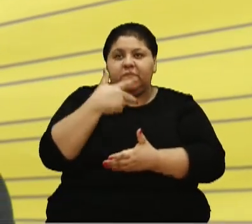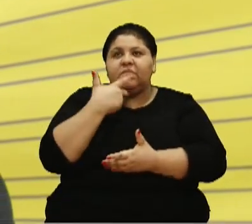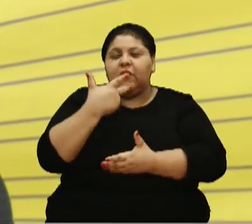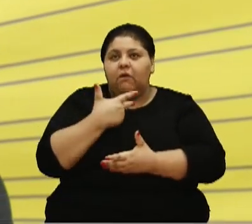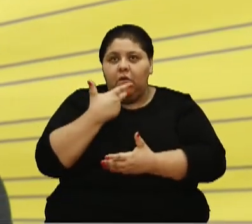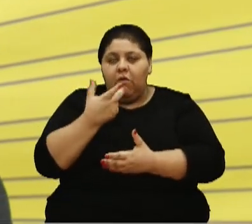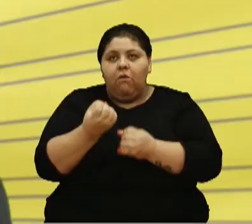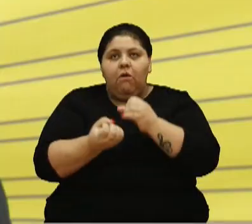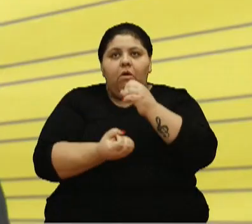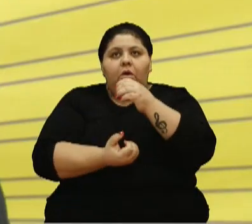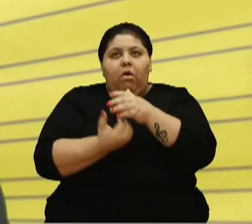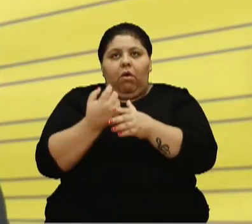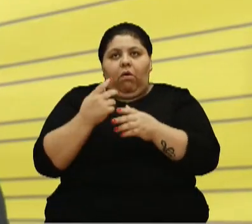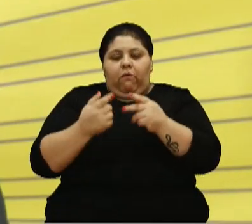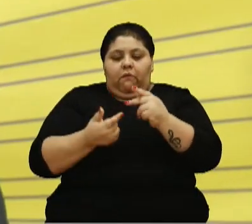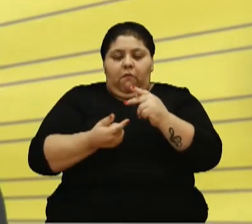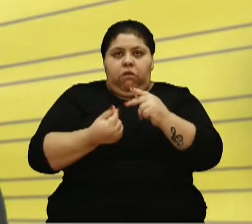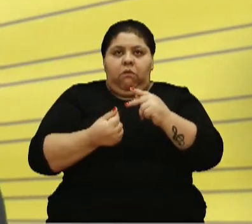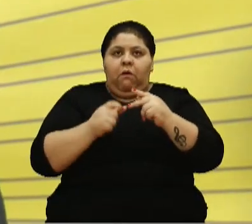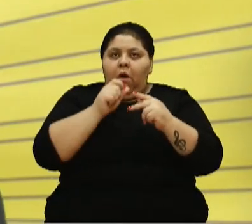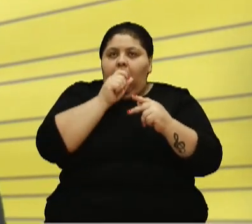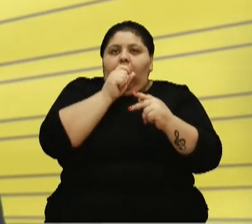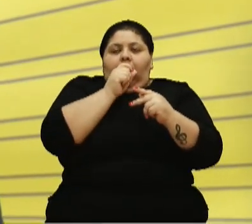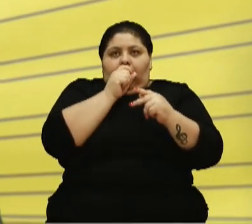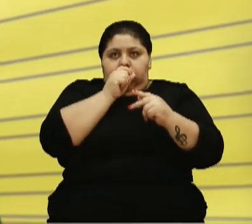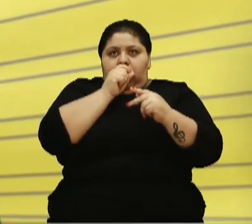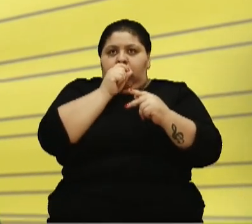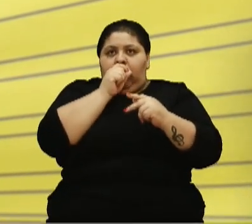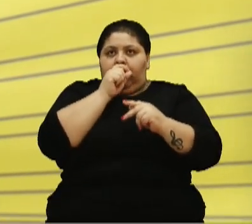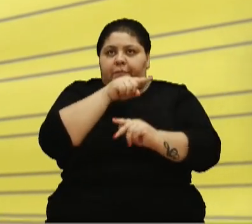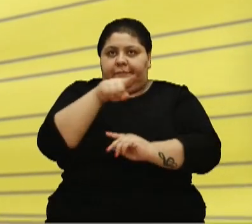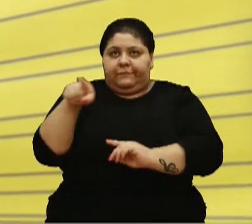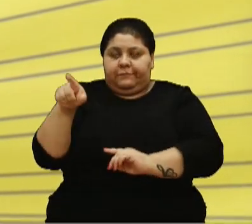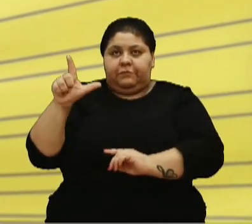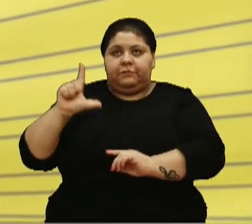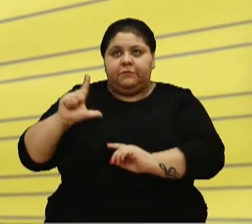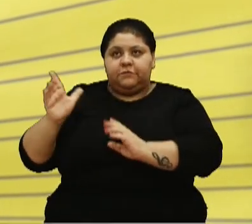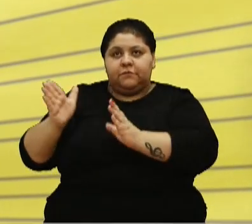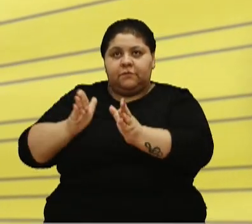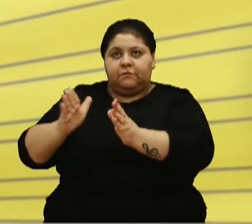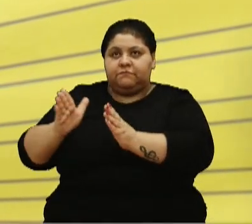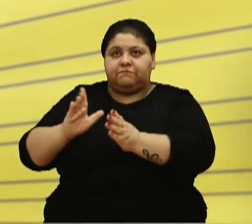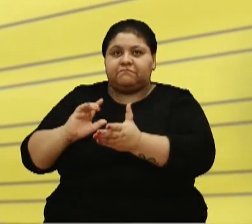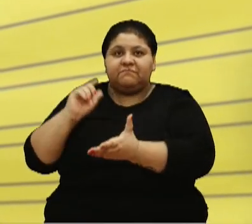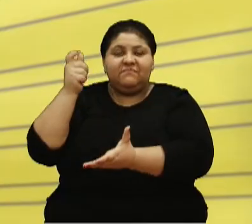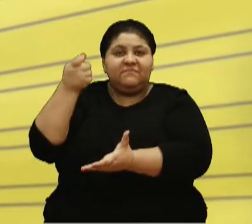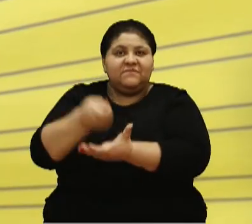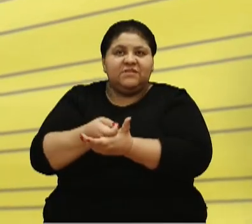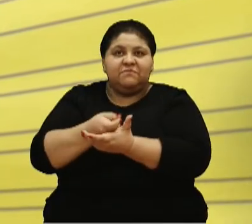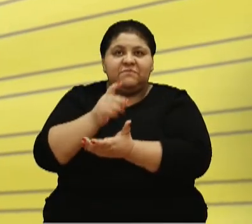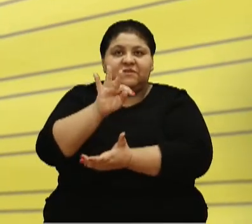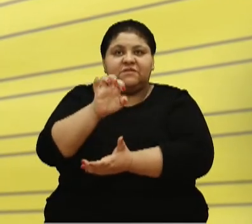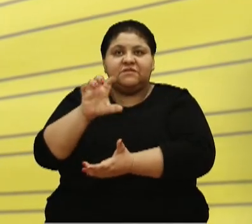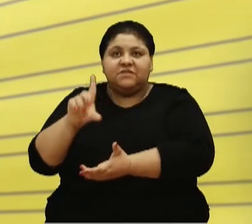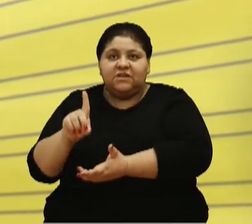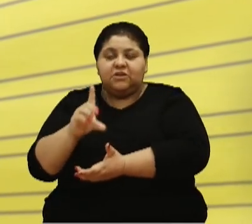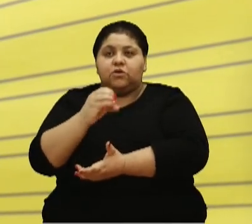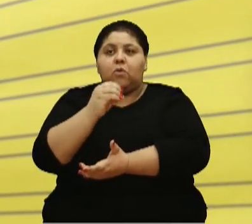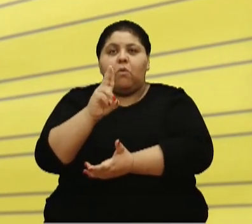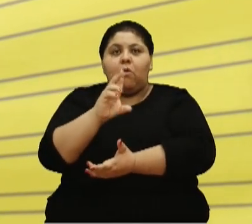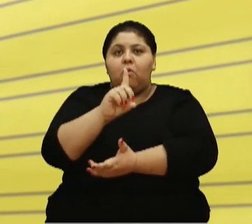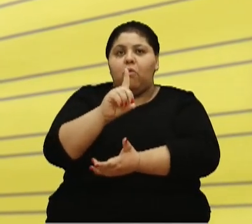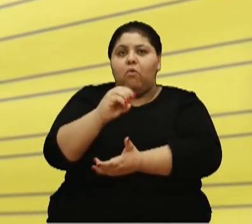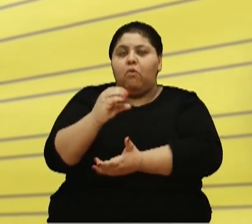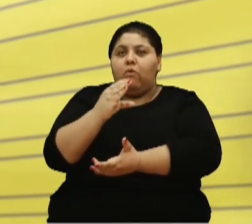falo a criação do Pix. Todos vocês hoje têm acesso ao Pix e não pagam mais TED ou DOC. Alguns